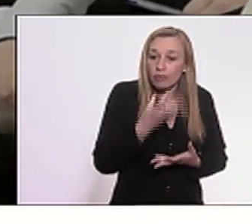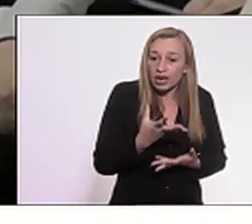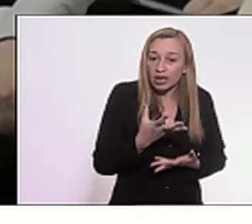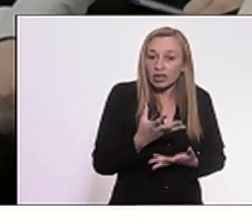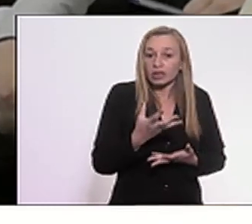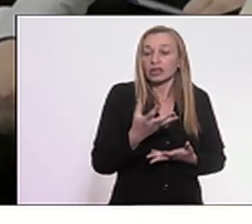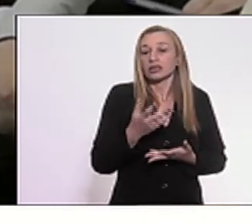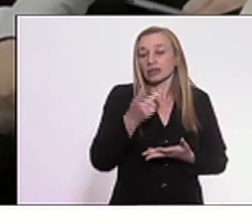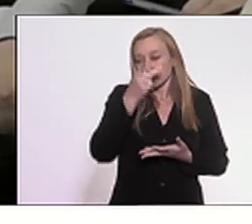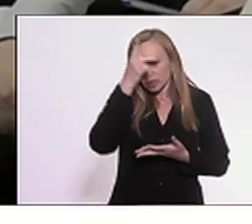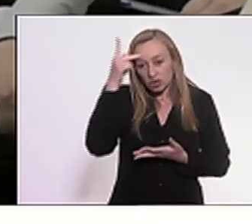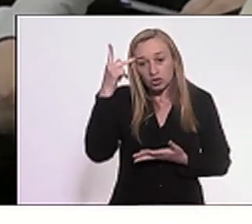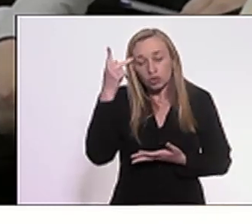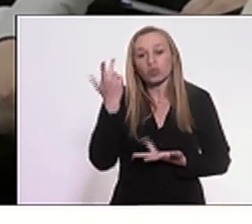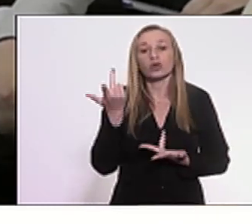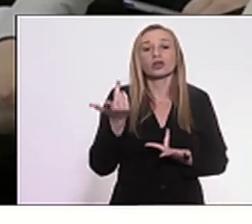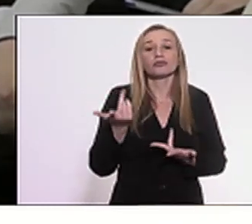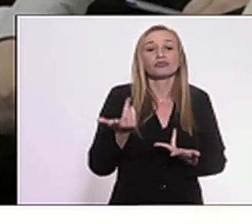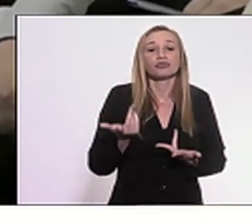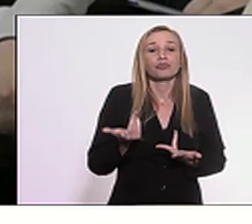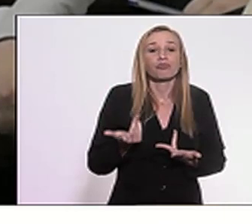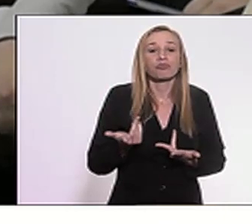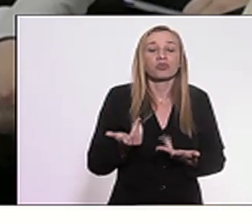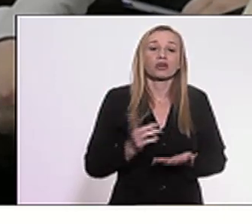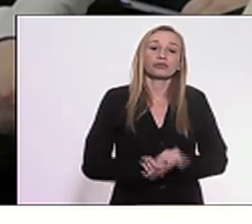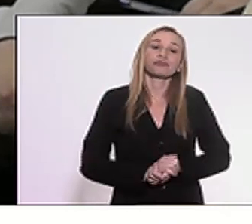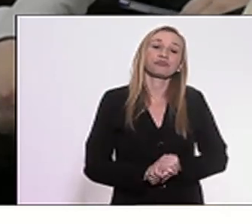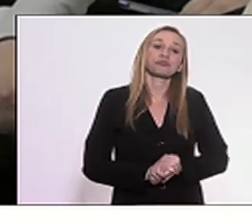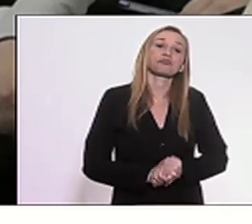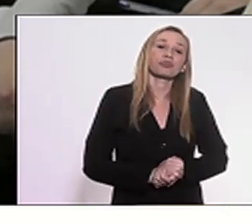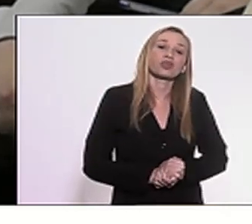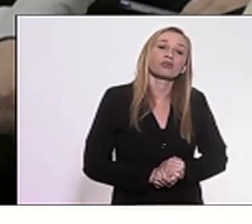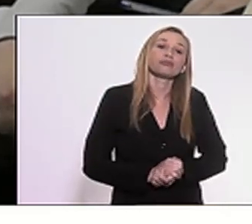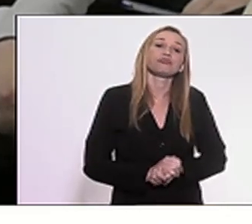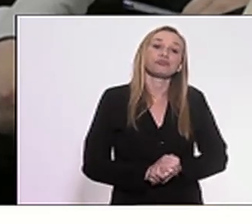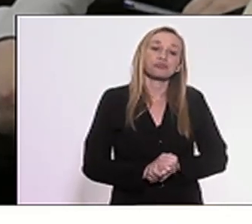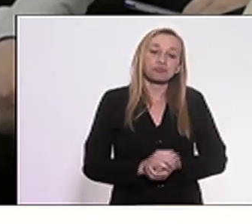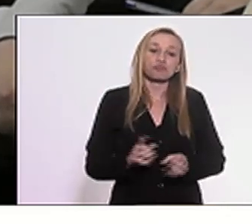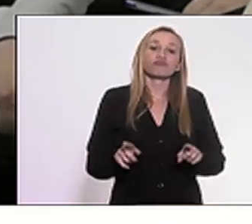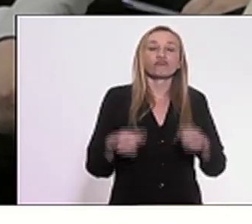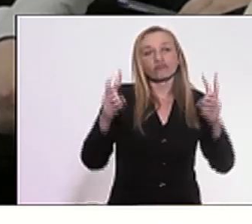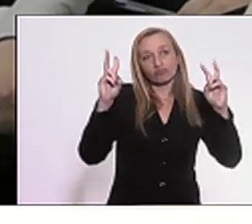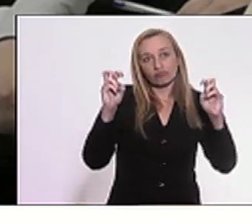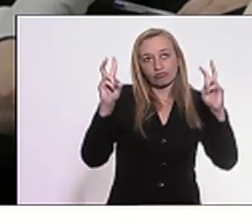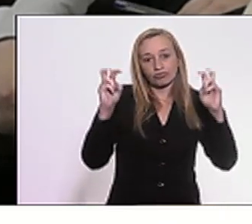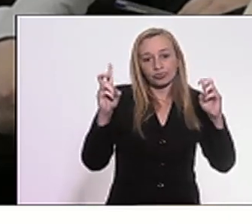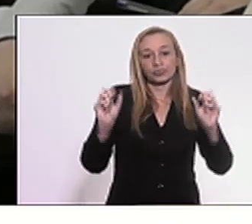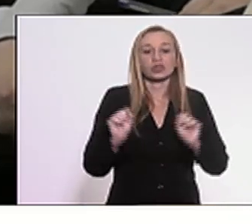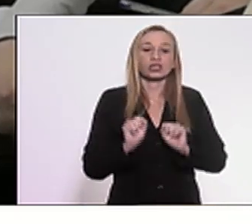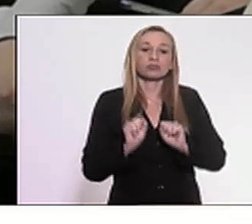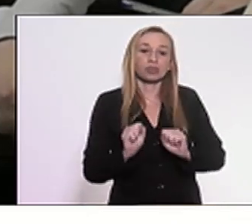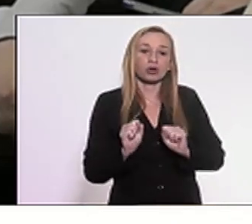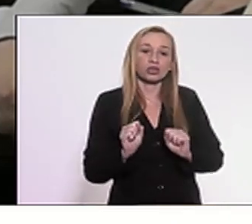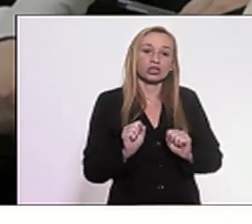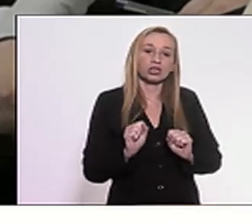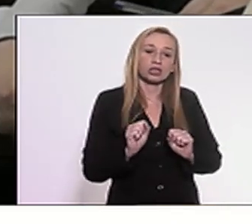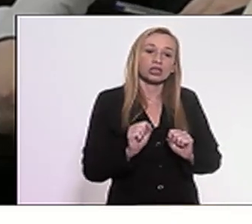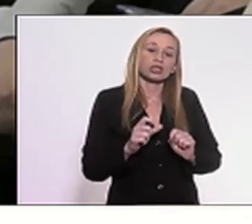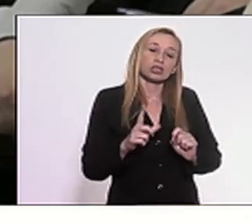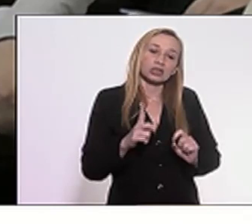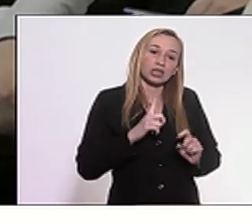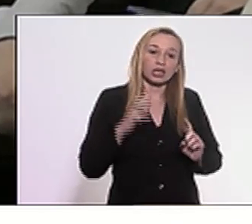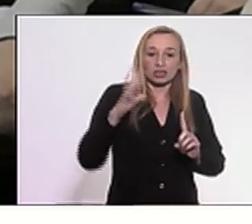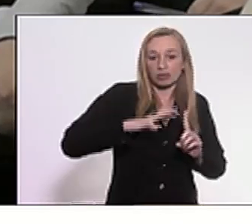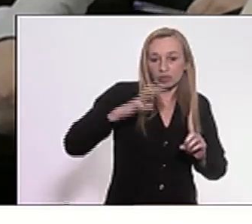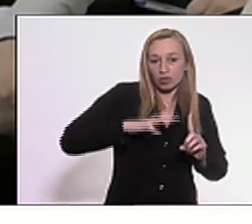servidor. Existe desregulamentação excessiva em relação a temas que podem causar assédio moral, como, por exemplo, remoção. É